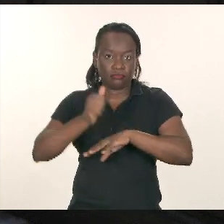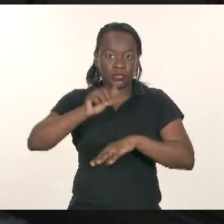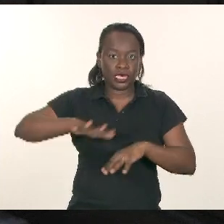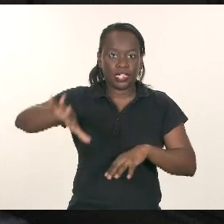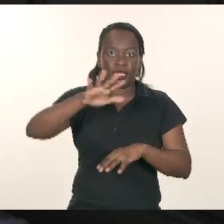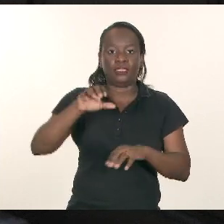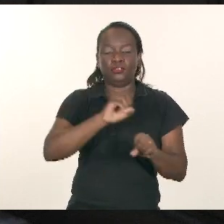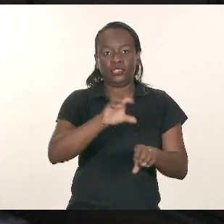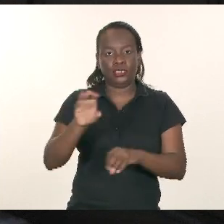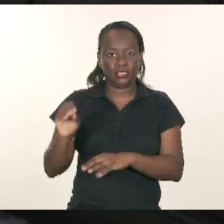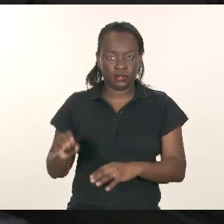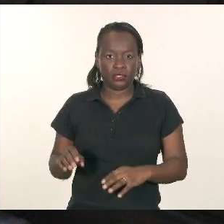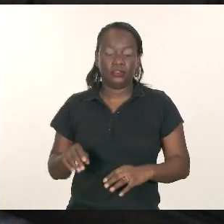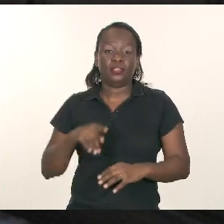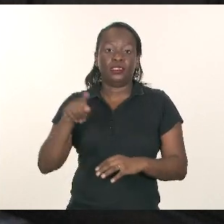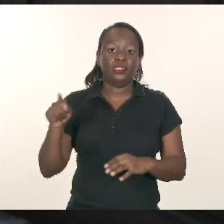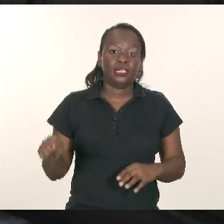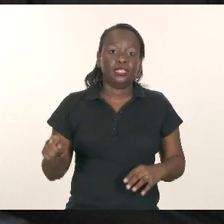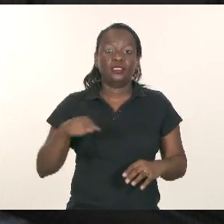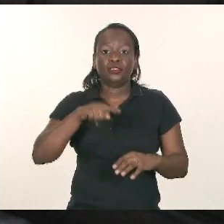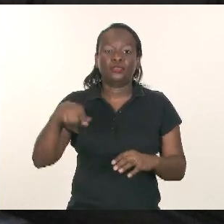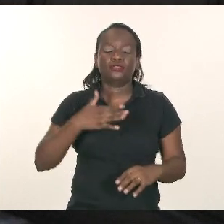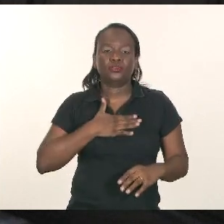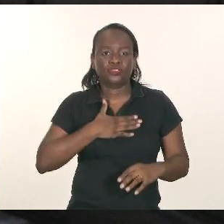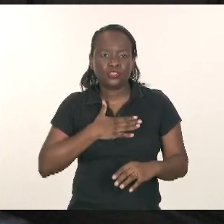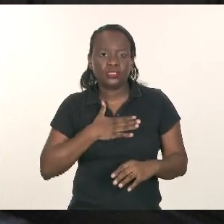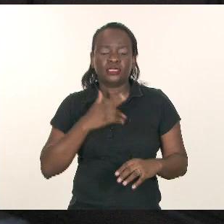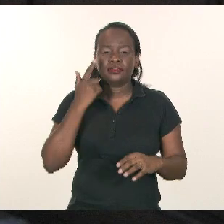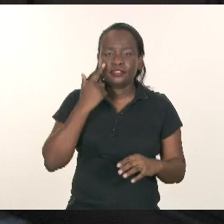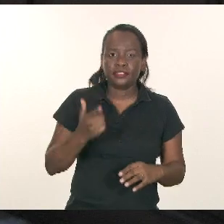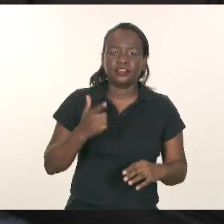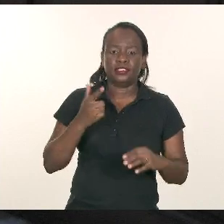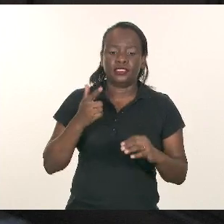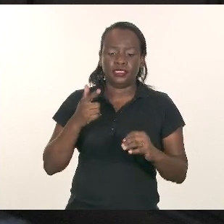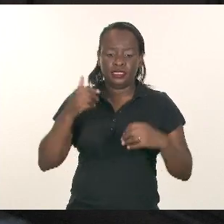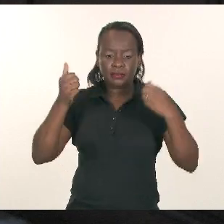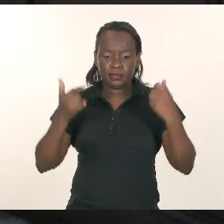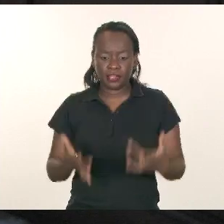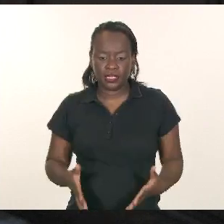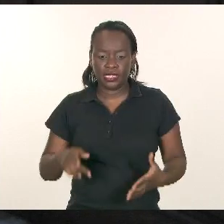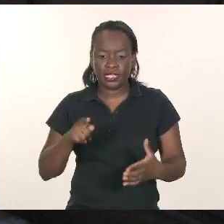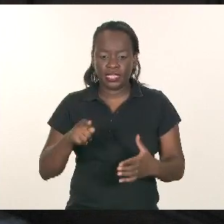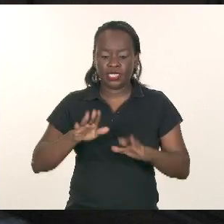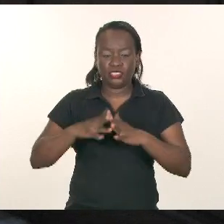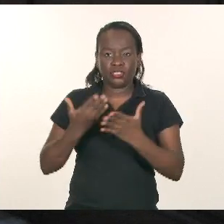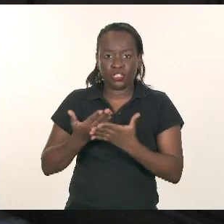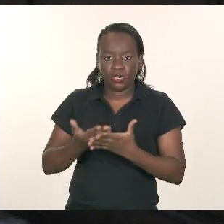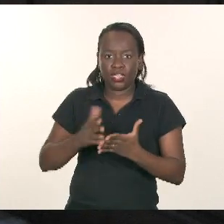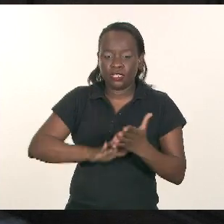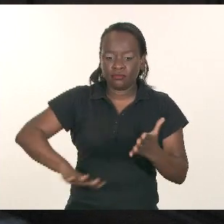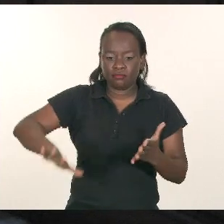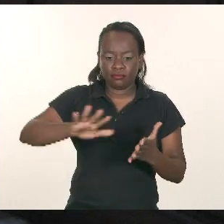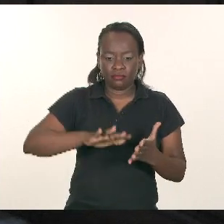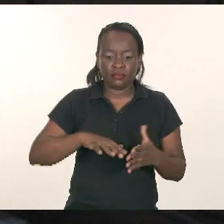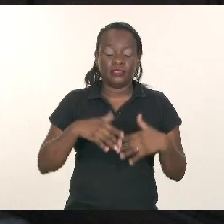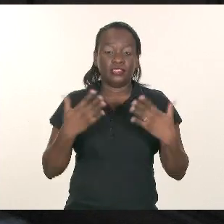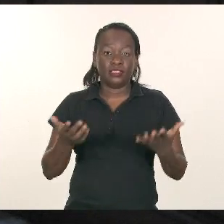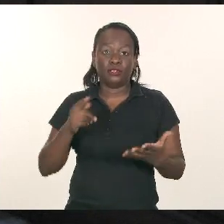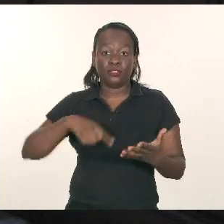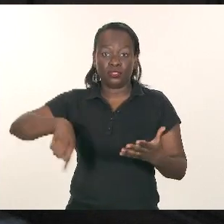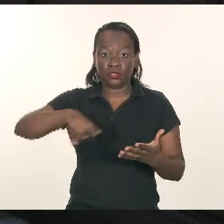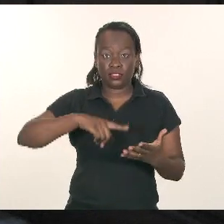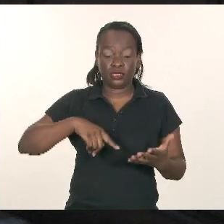da educação, aqueles que nós gostamos de registrar que estão no chão da escola. Então, quando